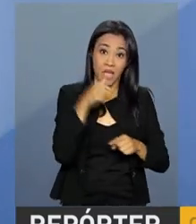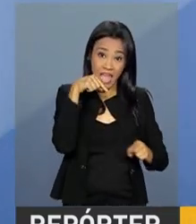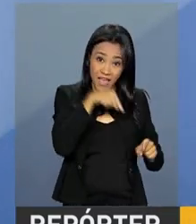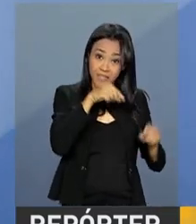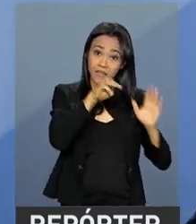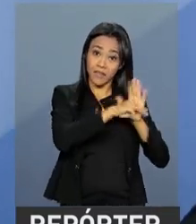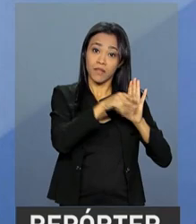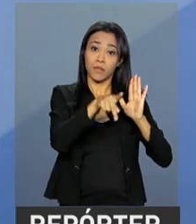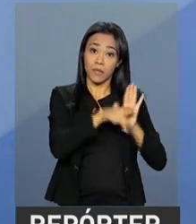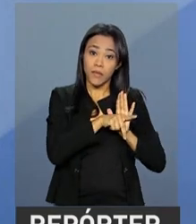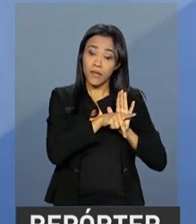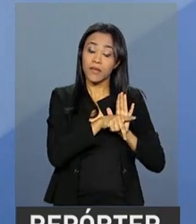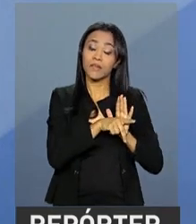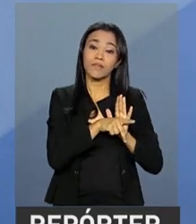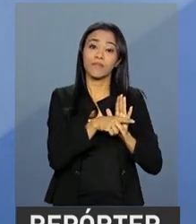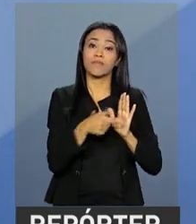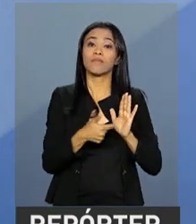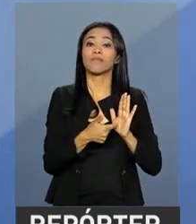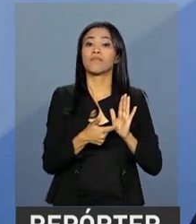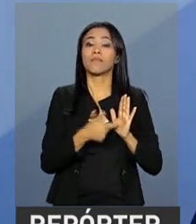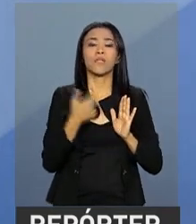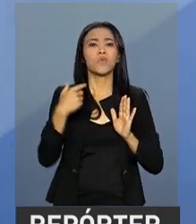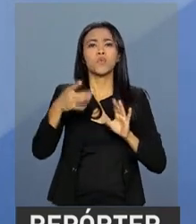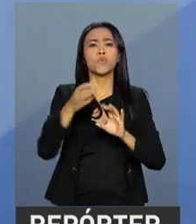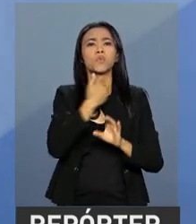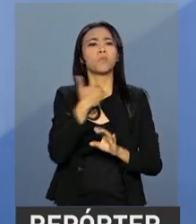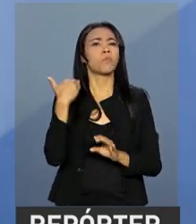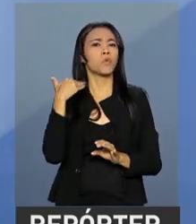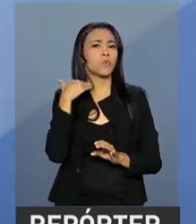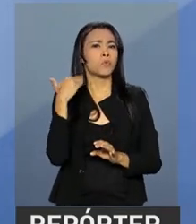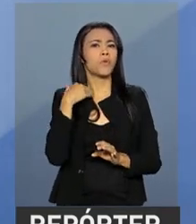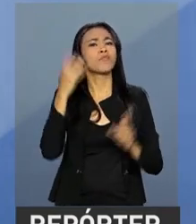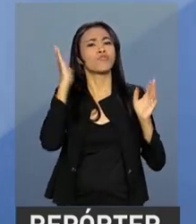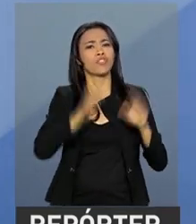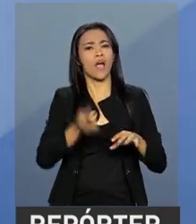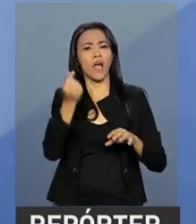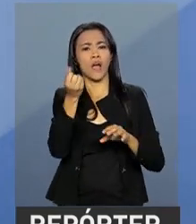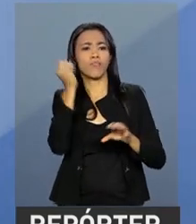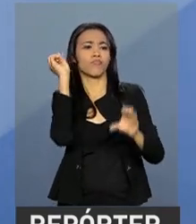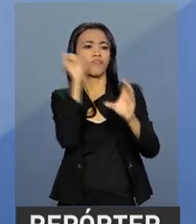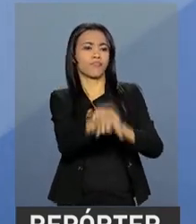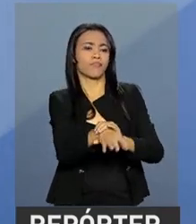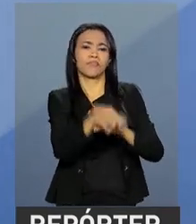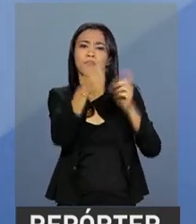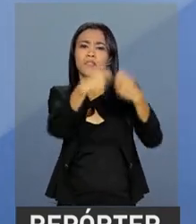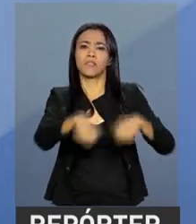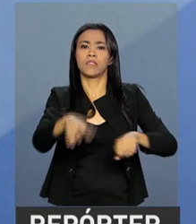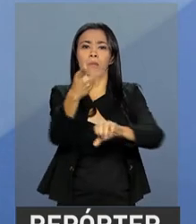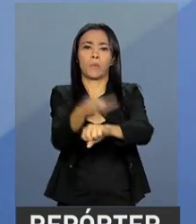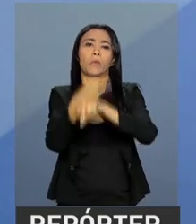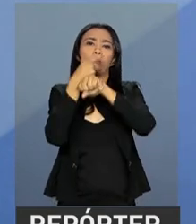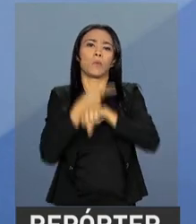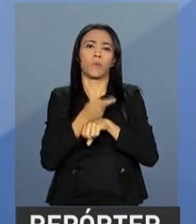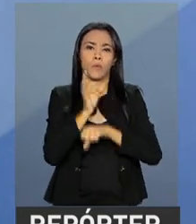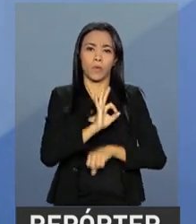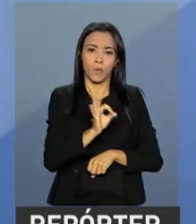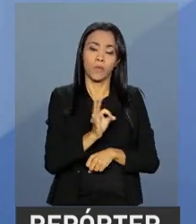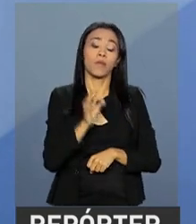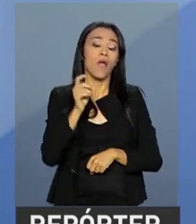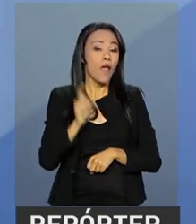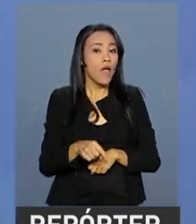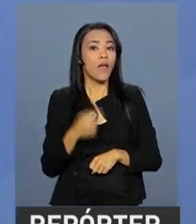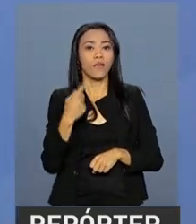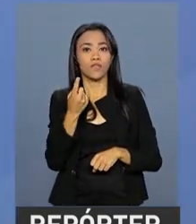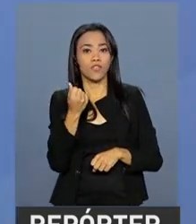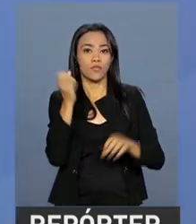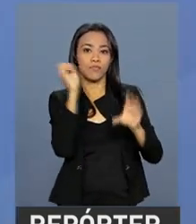da autoridade aos bancos para fazer já o crédito então isso é muito importante então libera se automaticamente